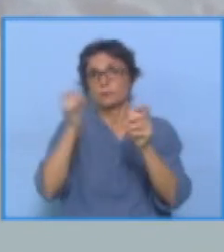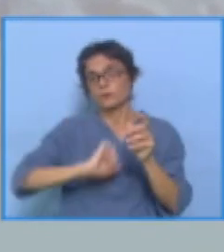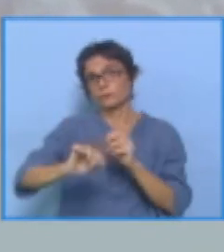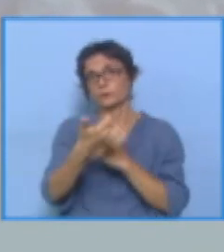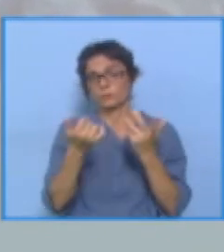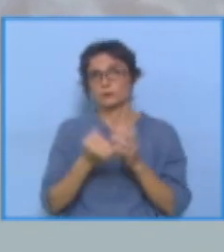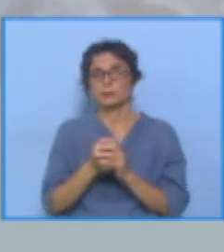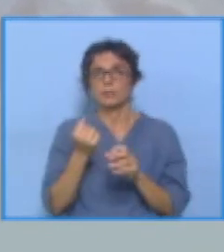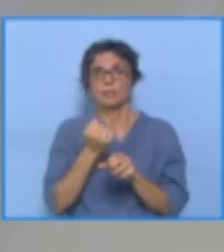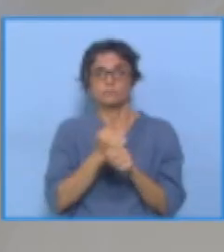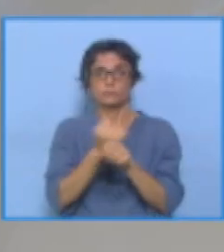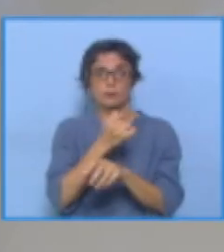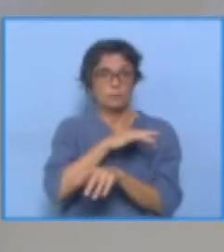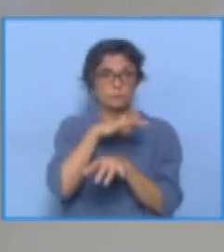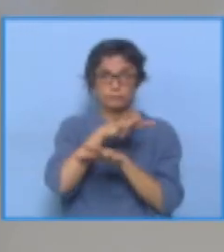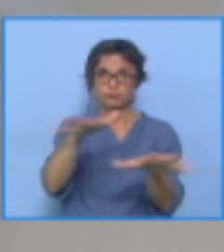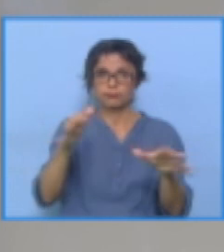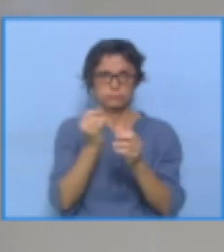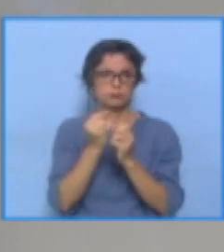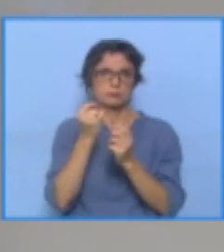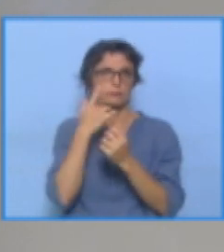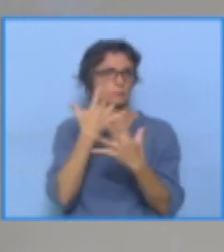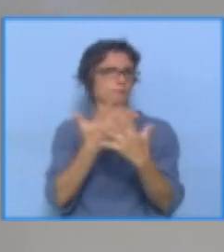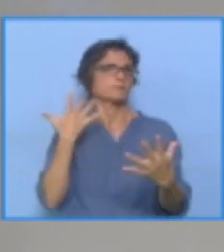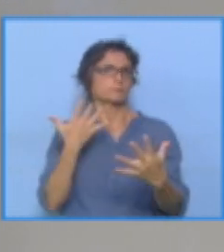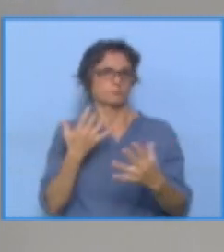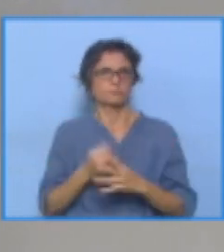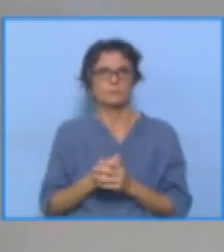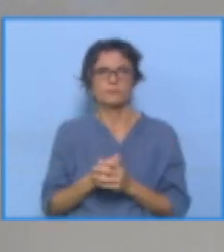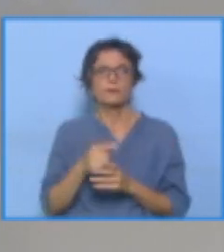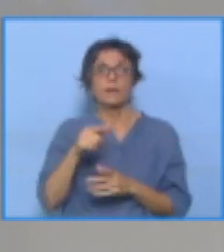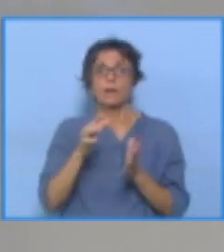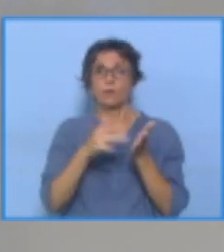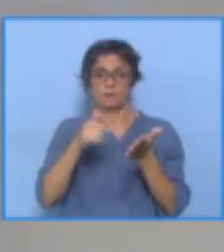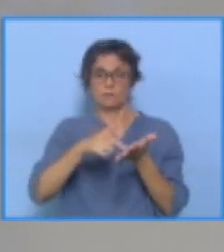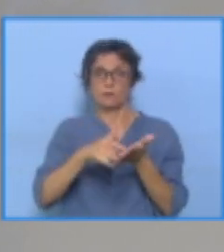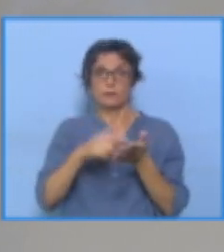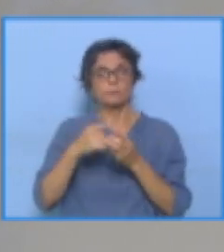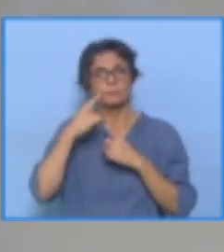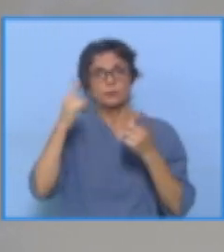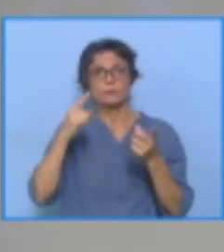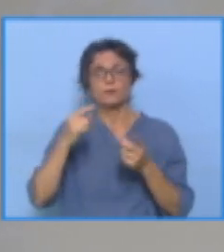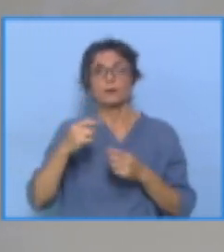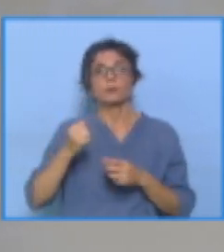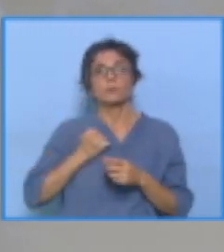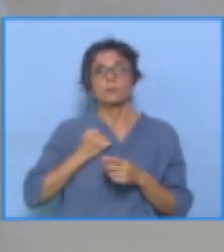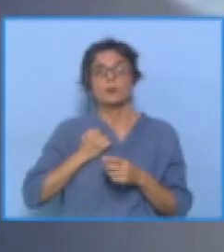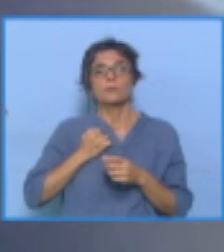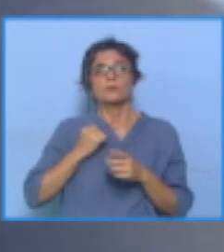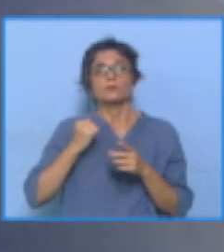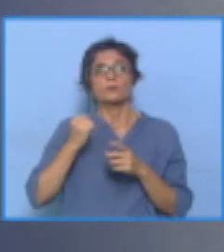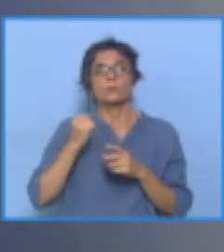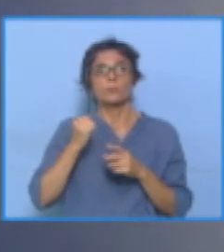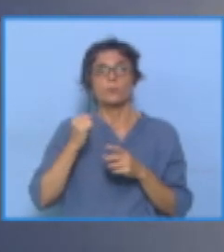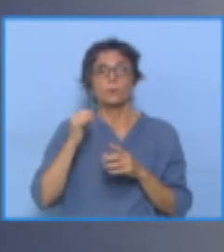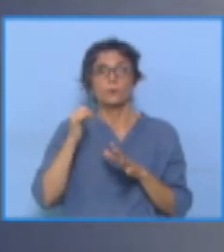terreno. Este livro, Mala da Partilha, foi apresentado este sábado em Santarém, por iniciativa